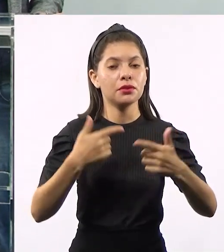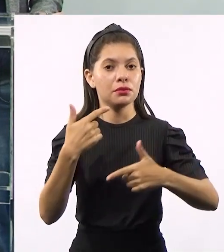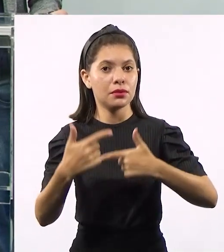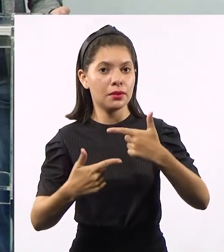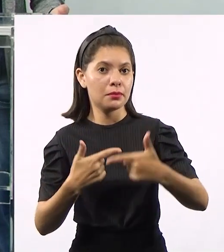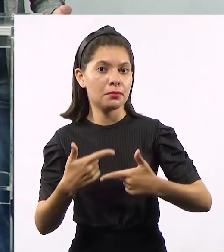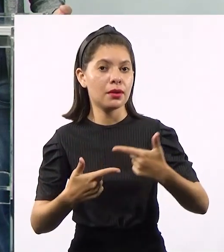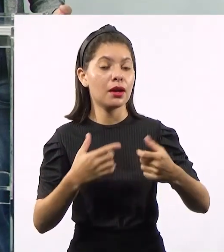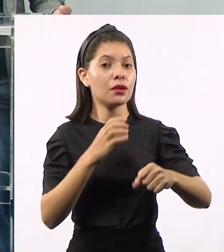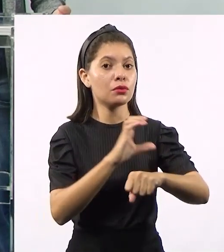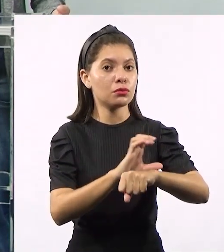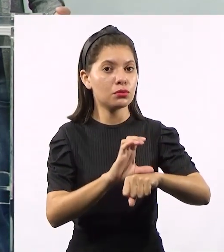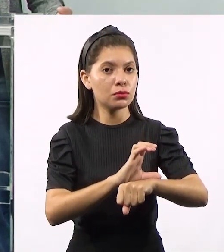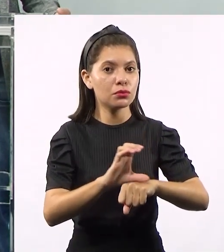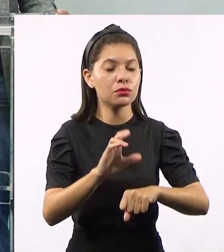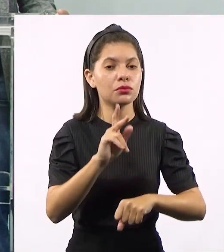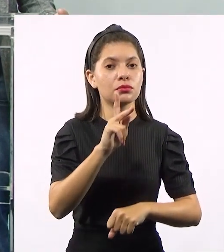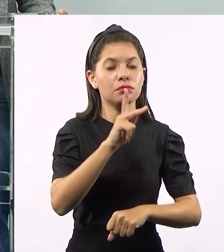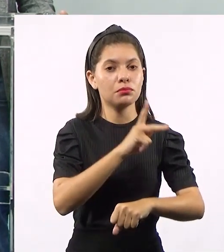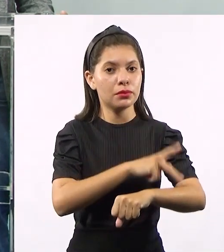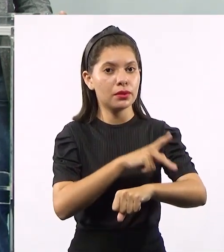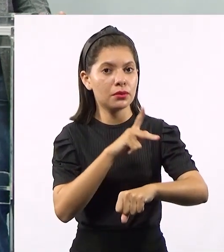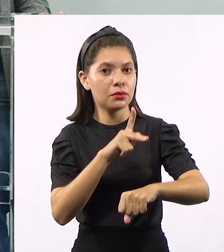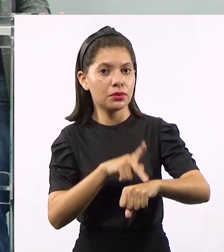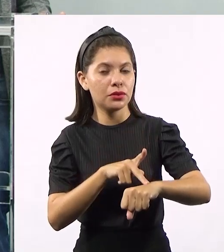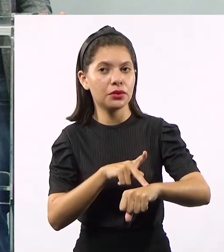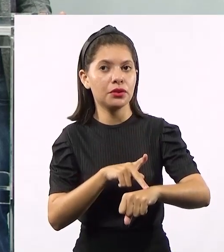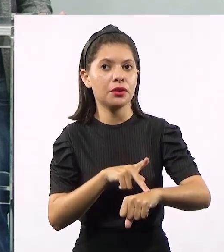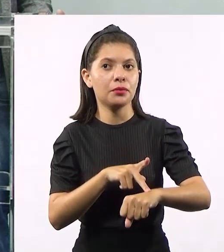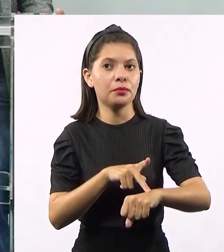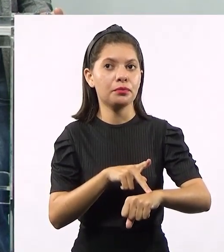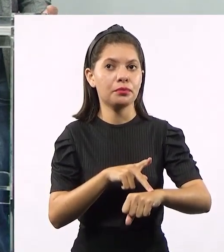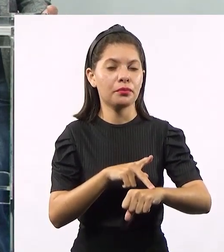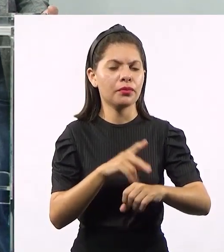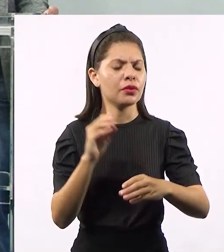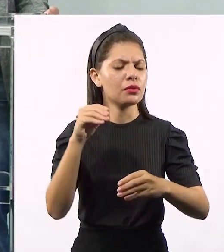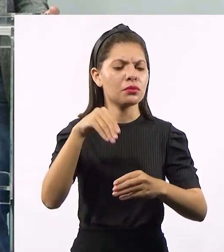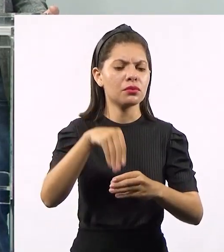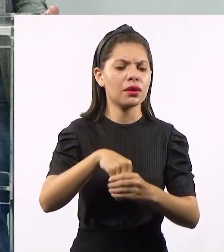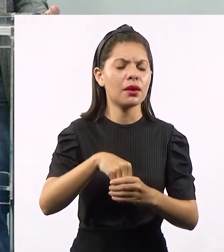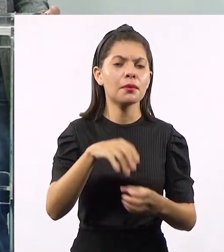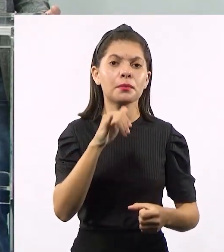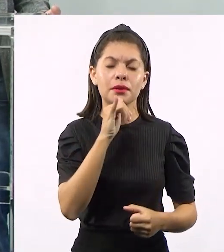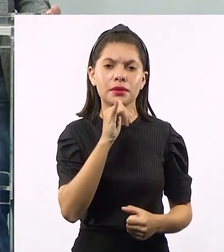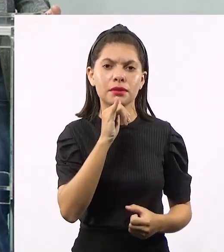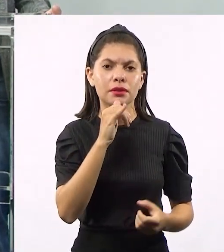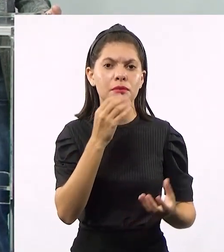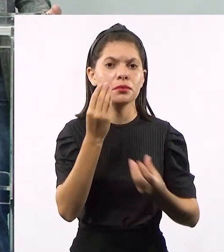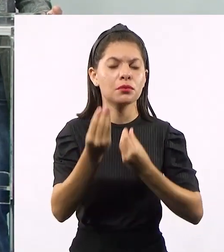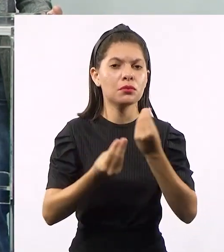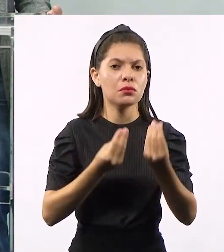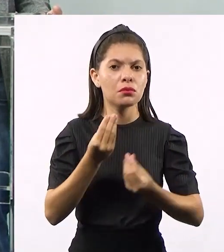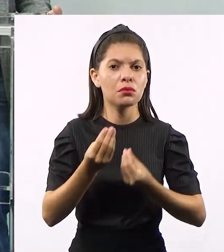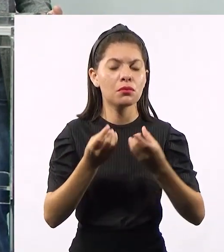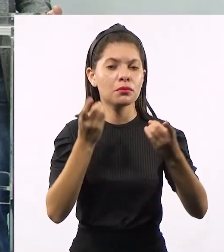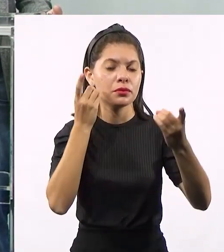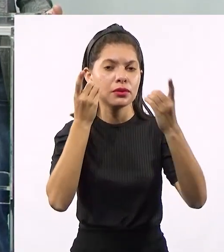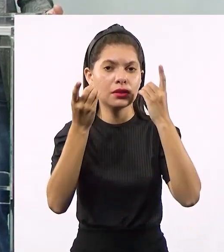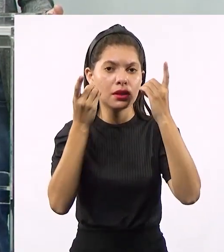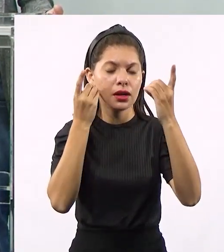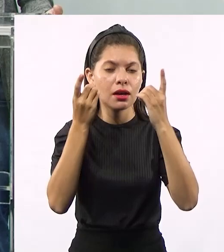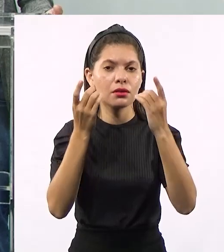de pedagogia. Você insere a descrição, pode inserir, por exemplo, como os dados serão coletados, que dados serão